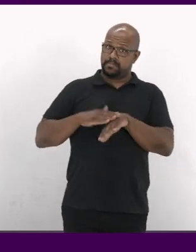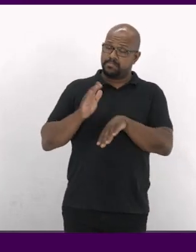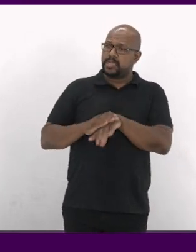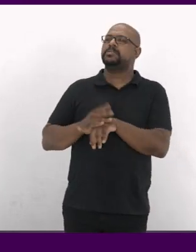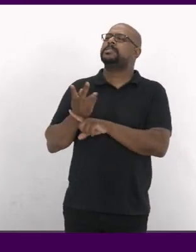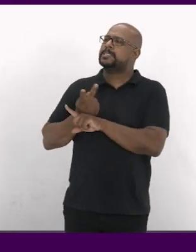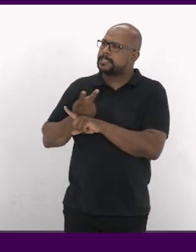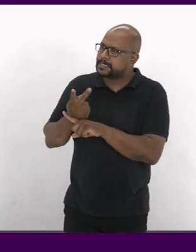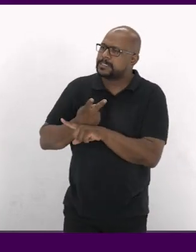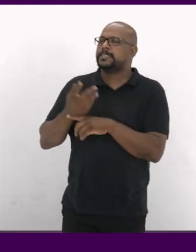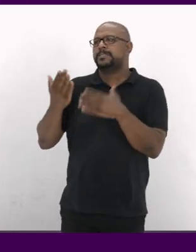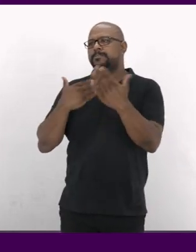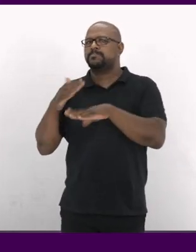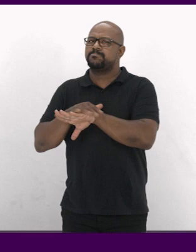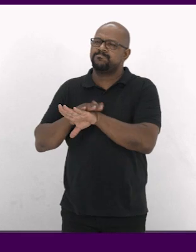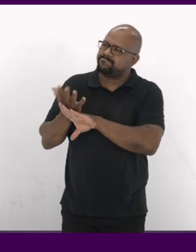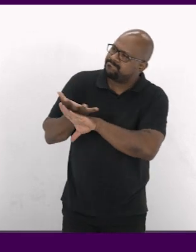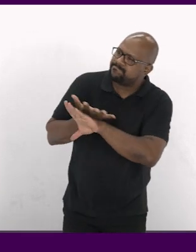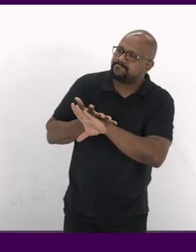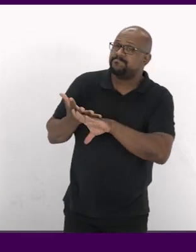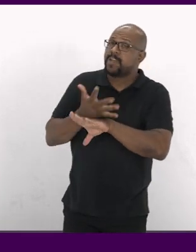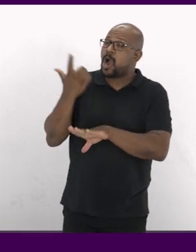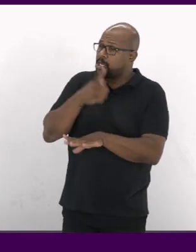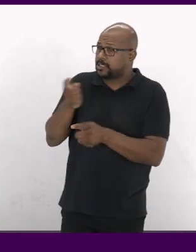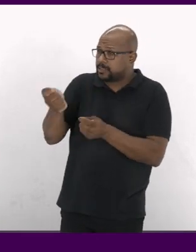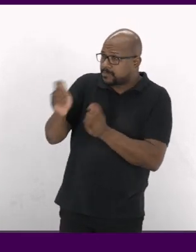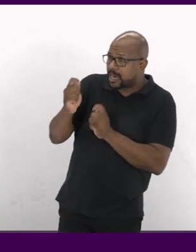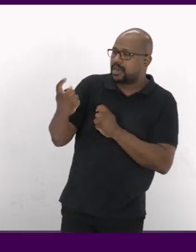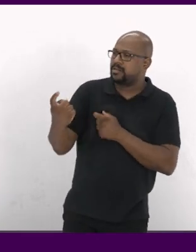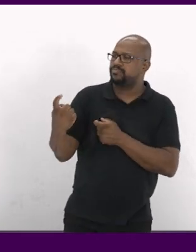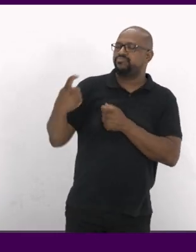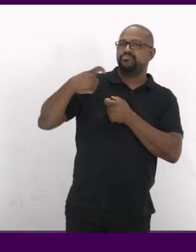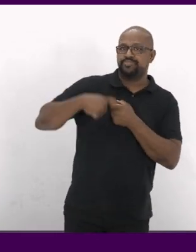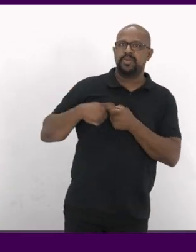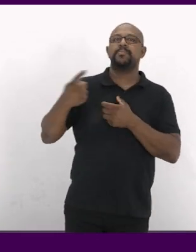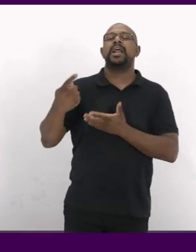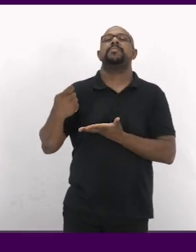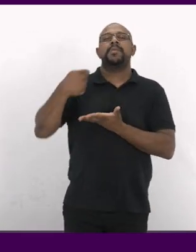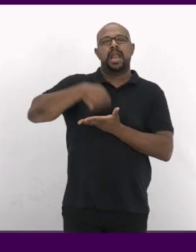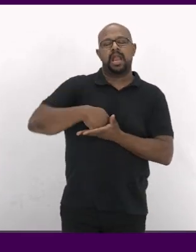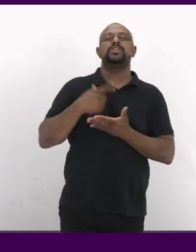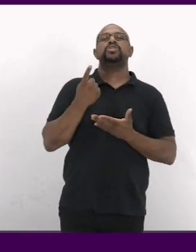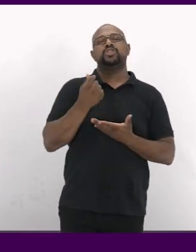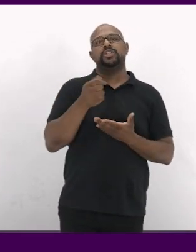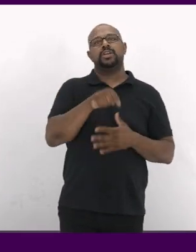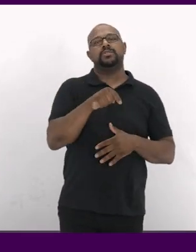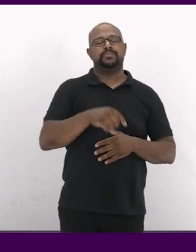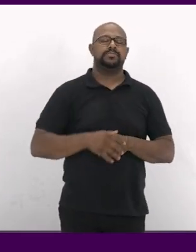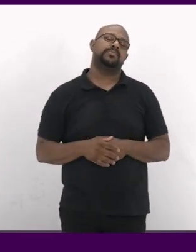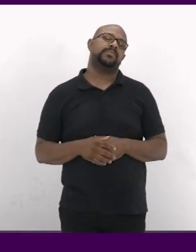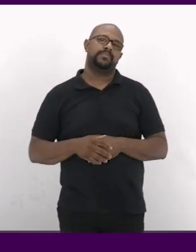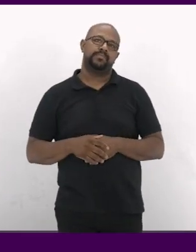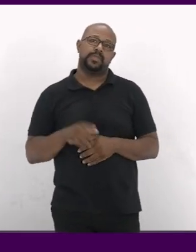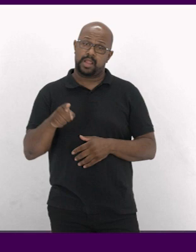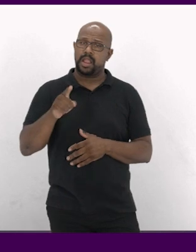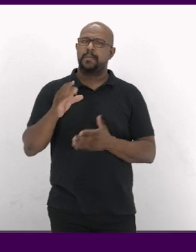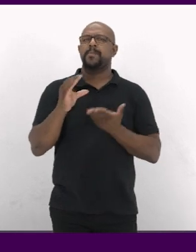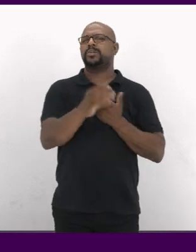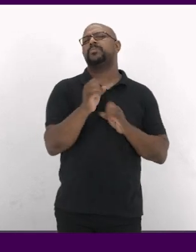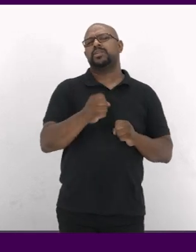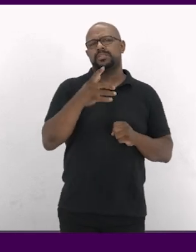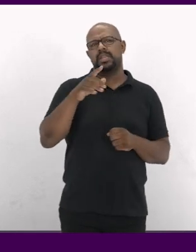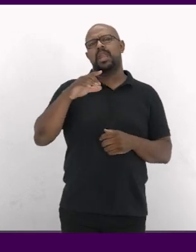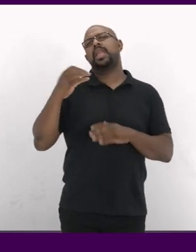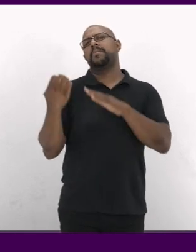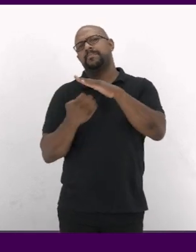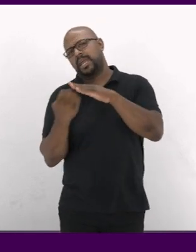necessário envolver patrocinadores que investirão dinheiro por meio da renúncia fiscal para a execução do projeto. Os patrocinadores podem